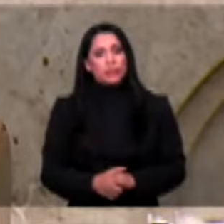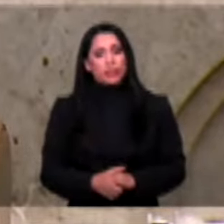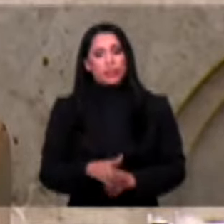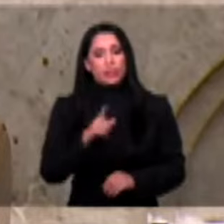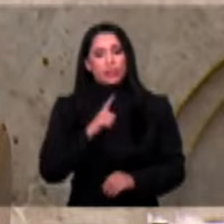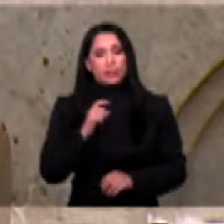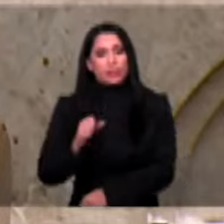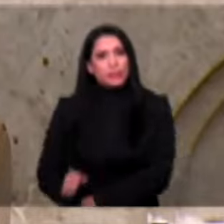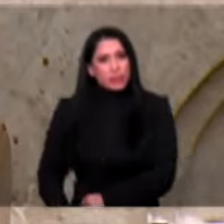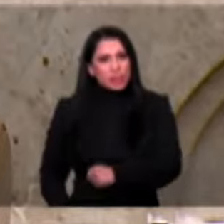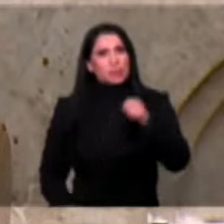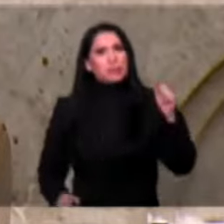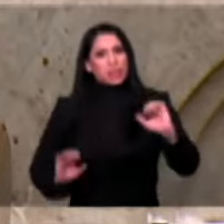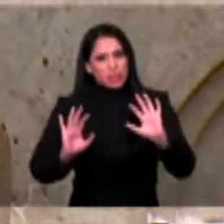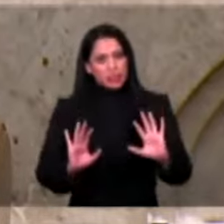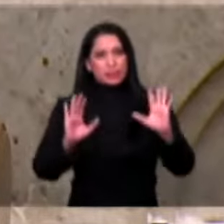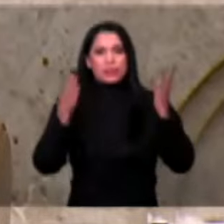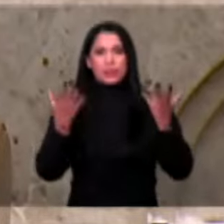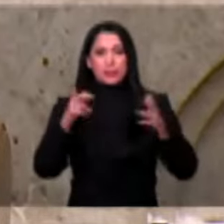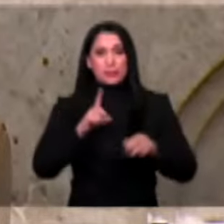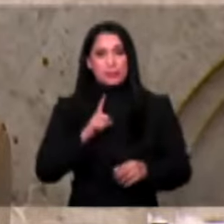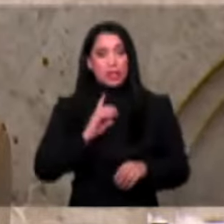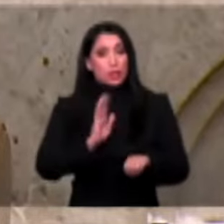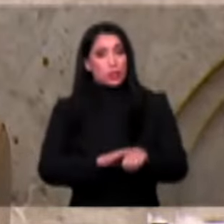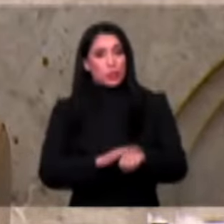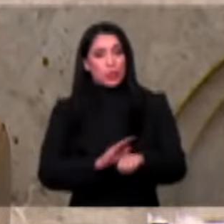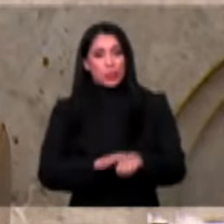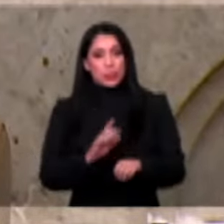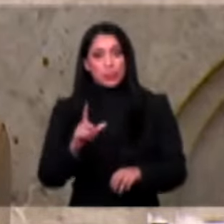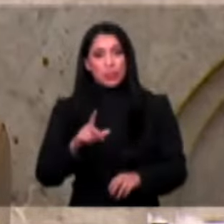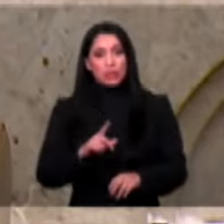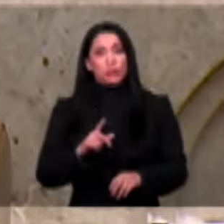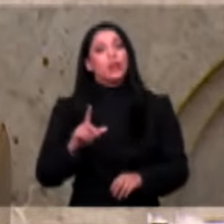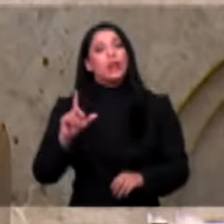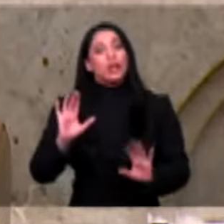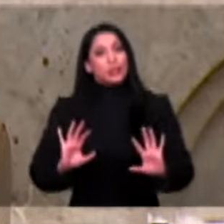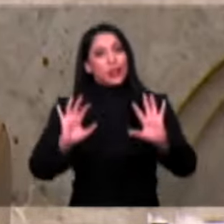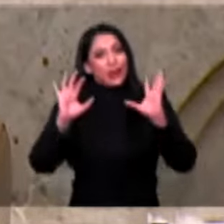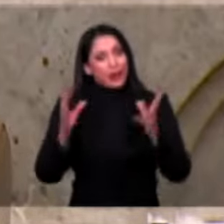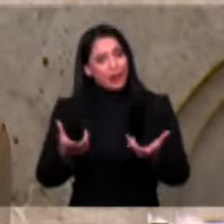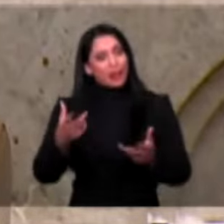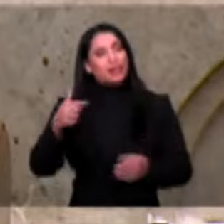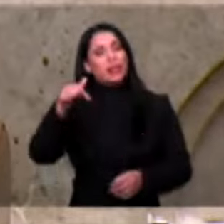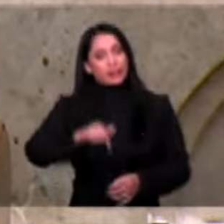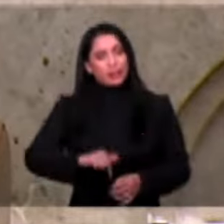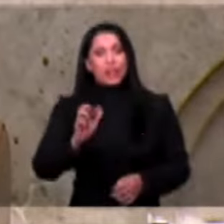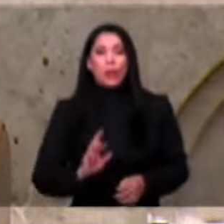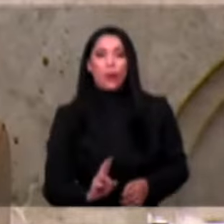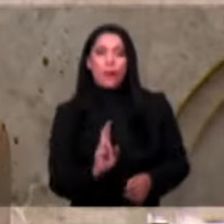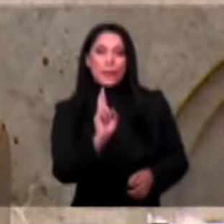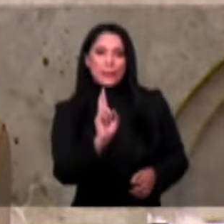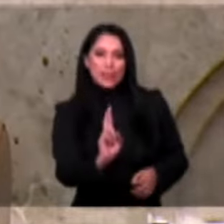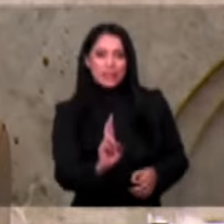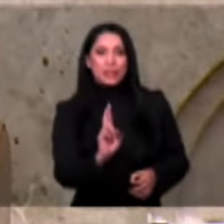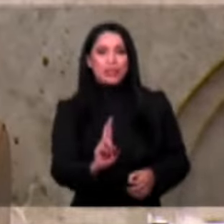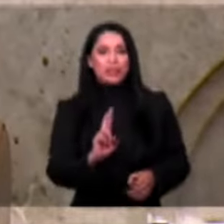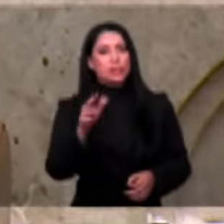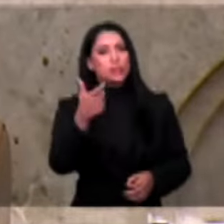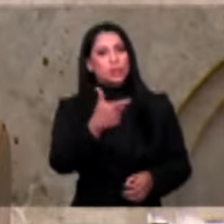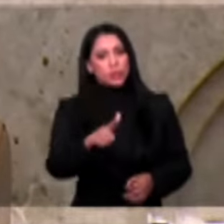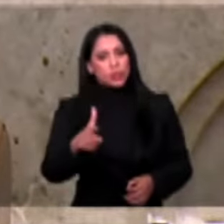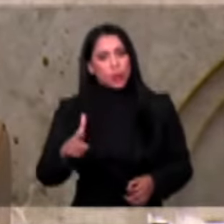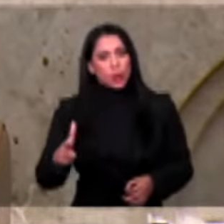Independência, em sessão solene nesta casa, com a presença dos representantes dos